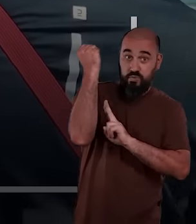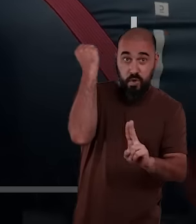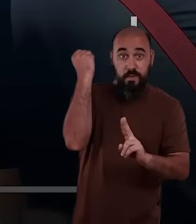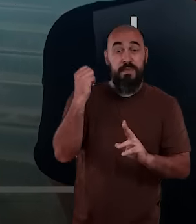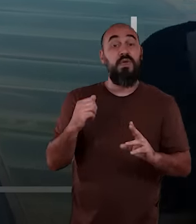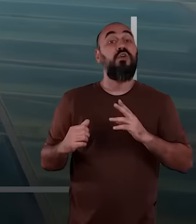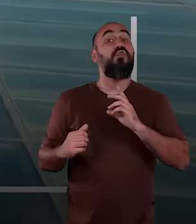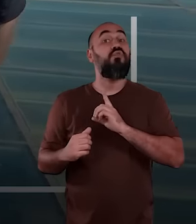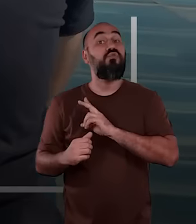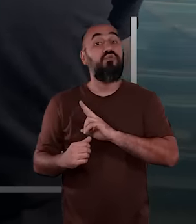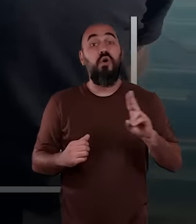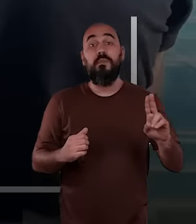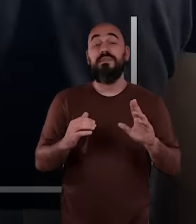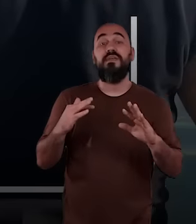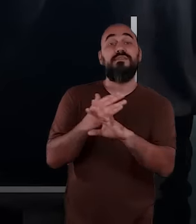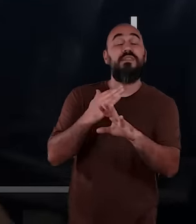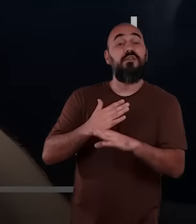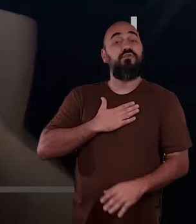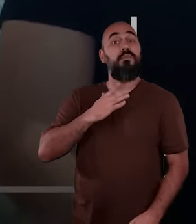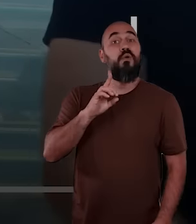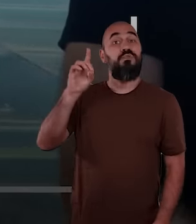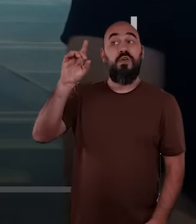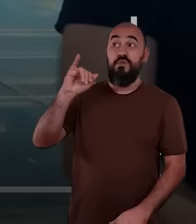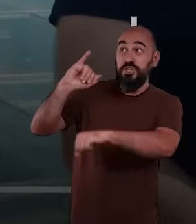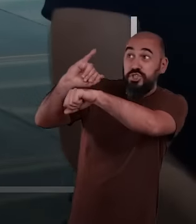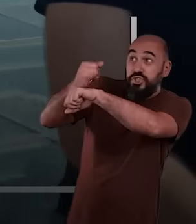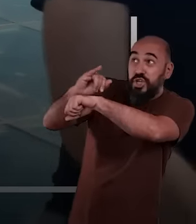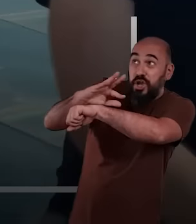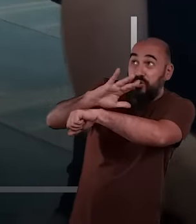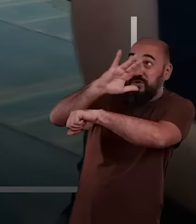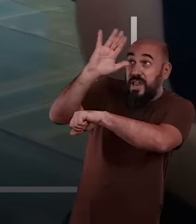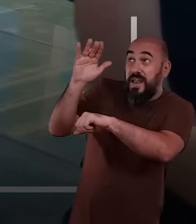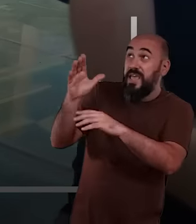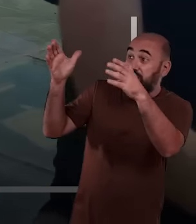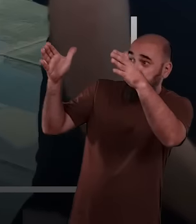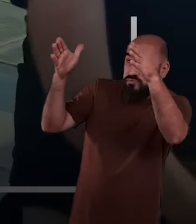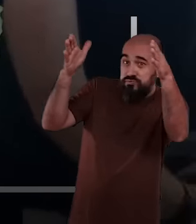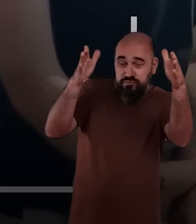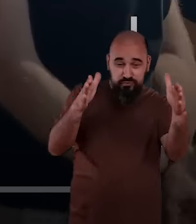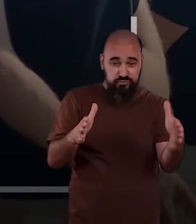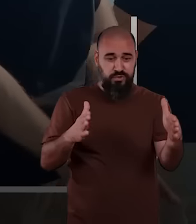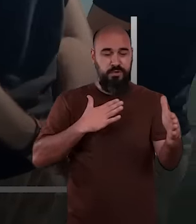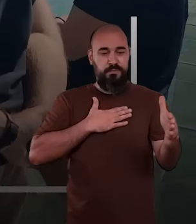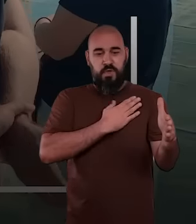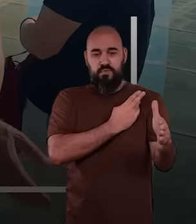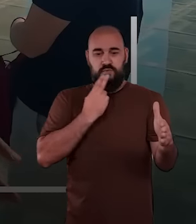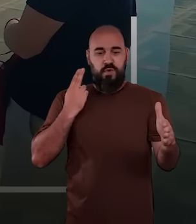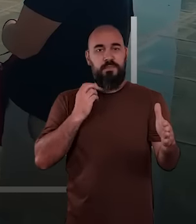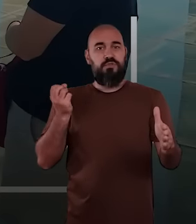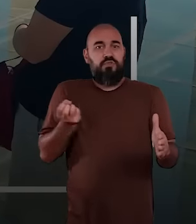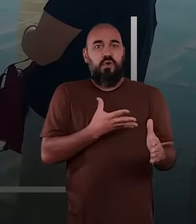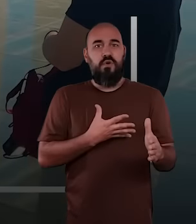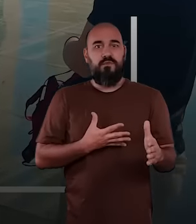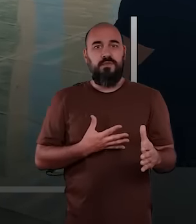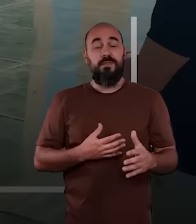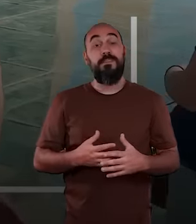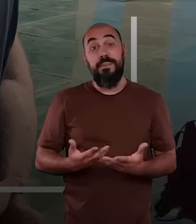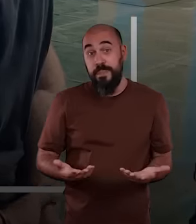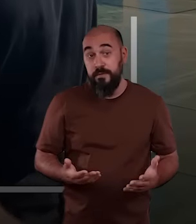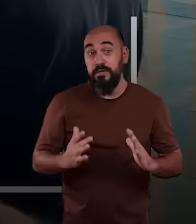da cidade do meu Deus, a nova Jerusalém que desce do céu, vinda da parte de Deus, e o meu novo nome.